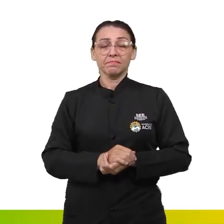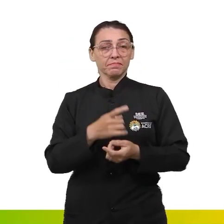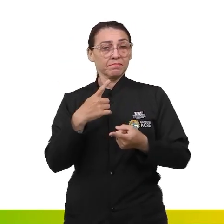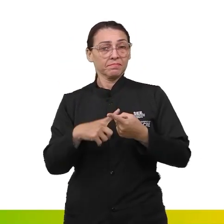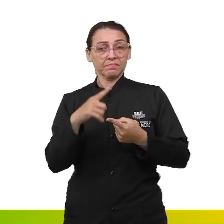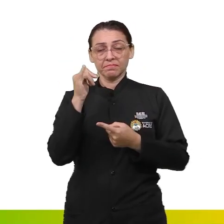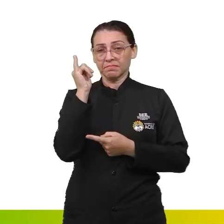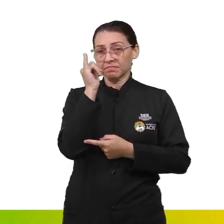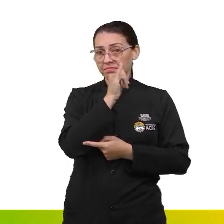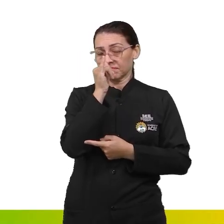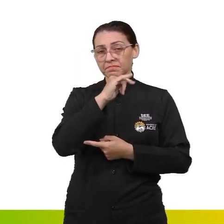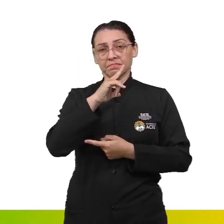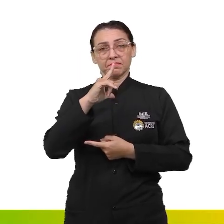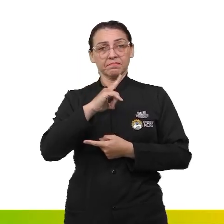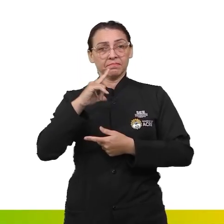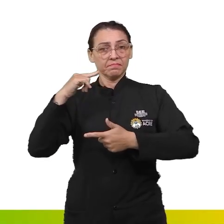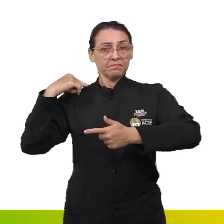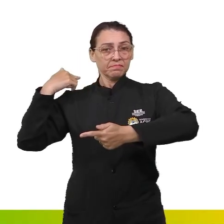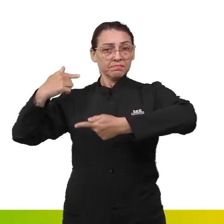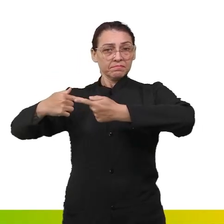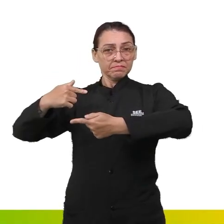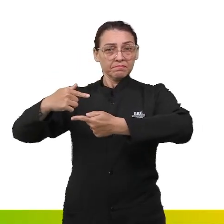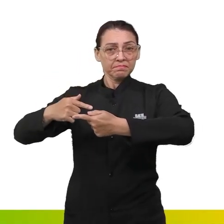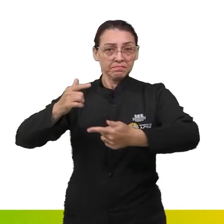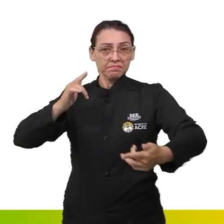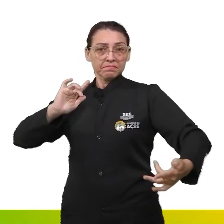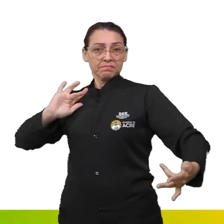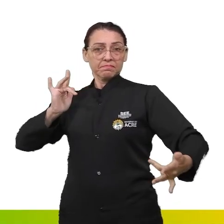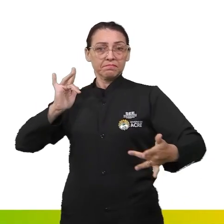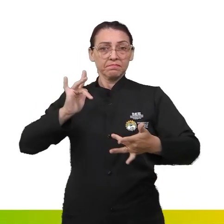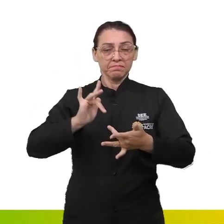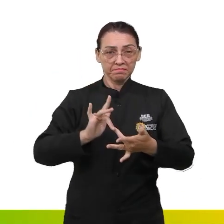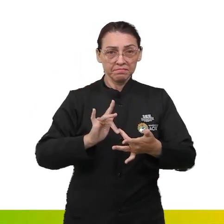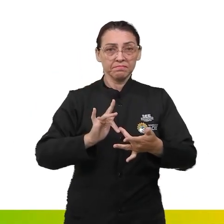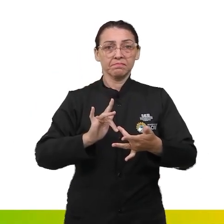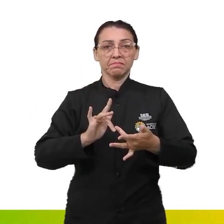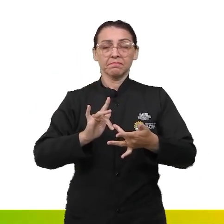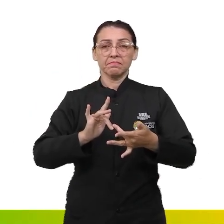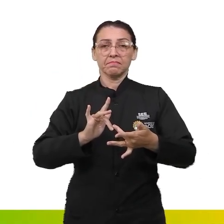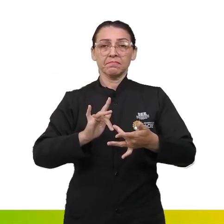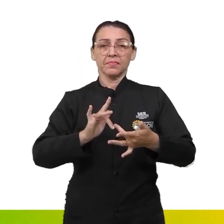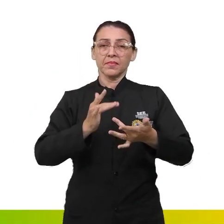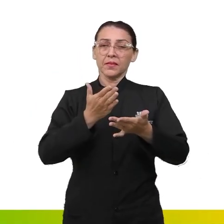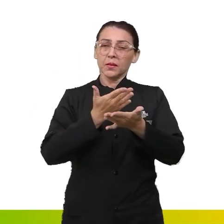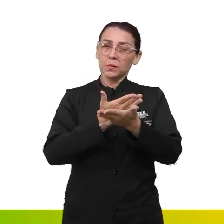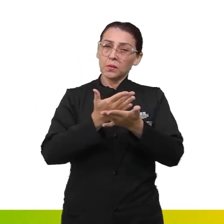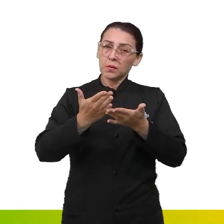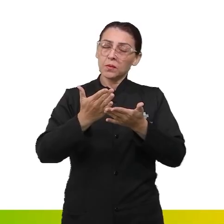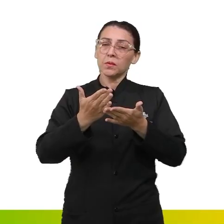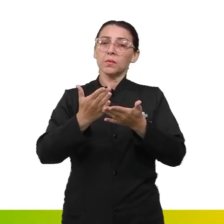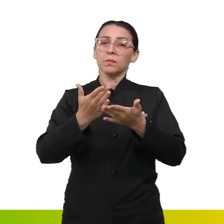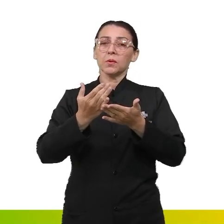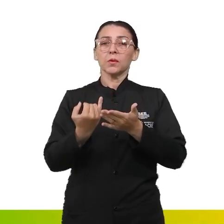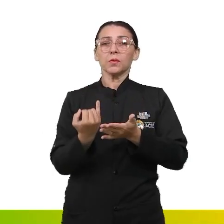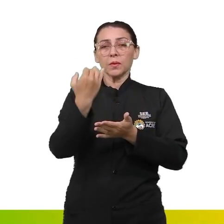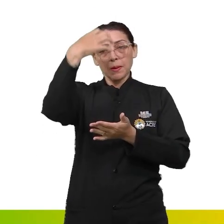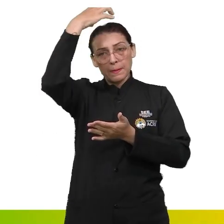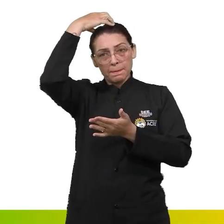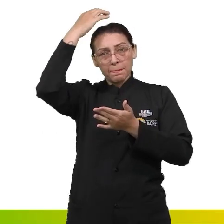a Itália, ela tem uma herança clássica muito grande. Ela é o berço do Império Romano e